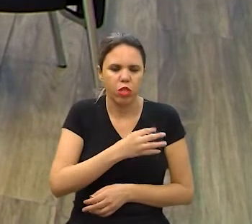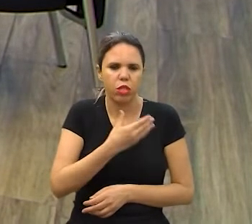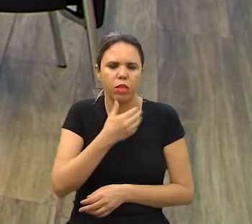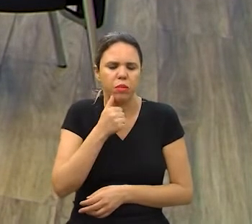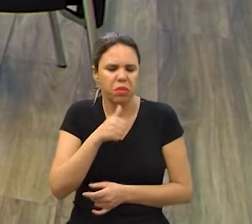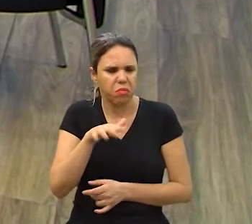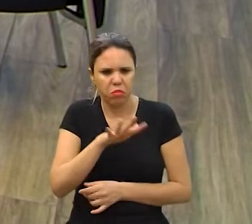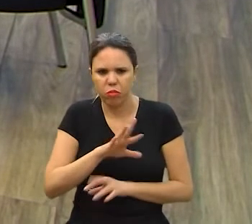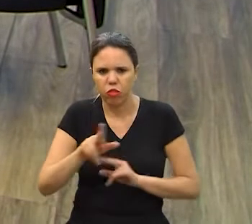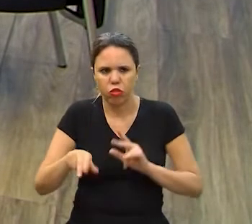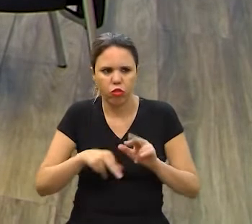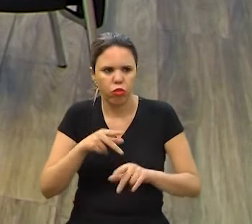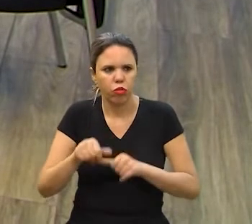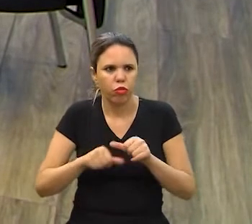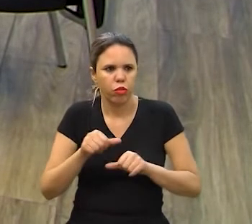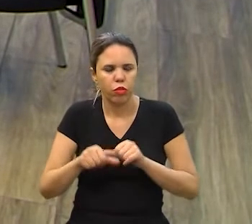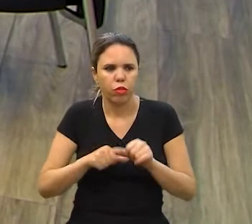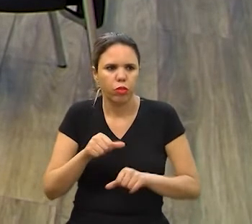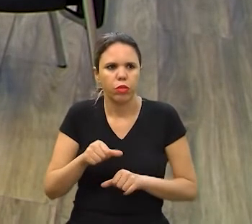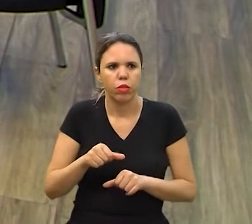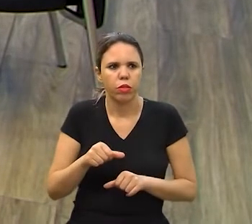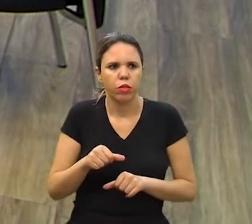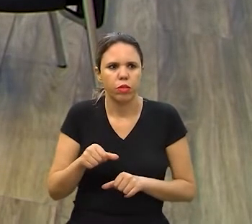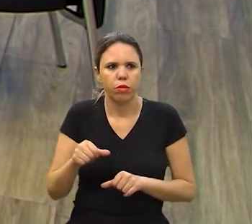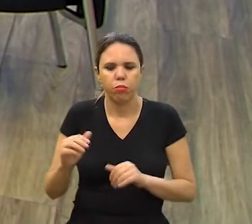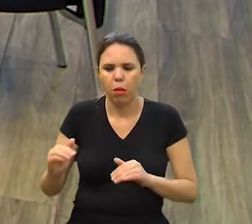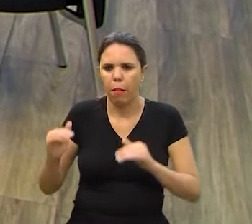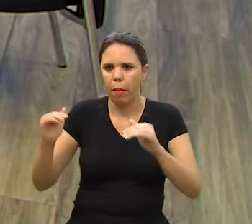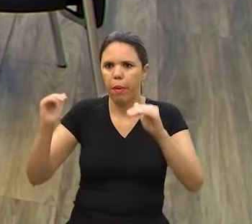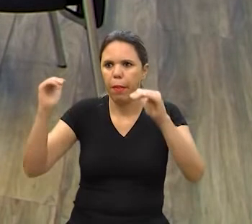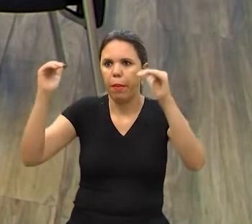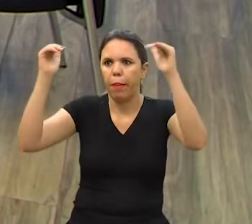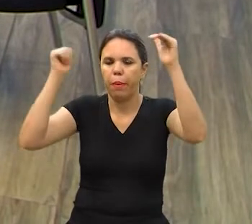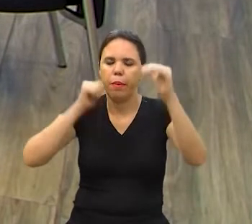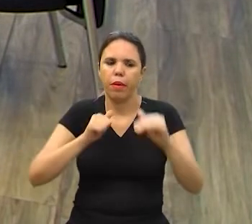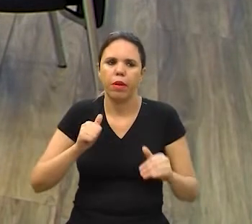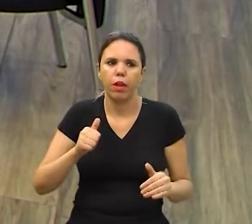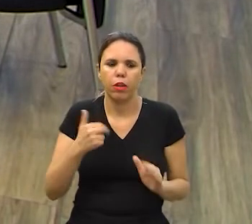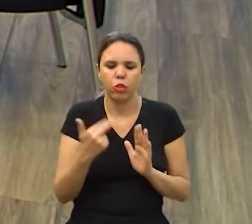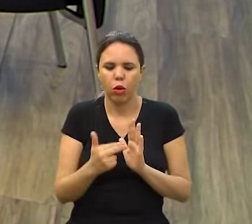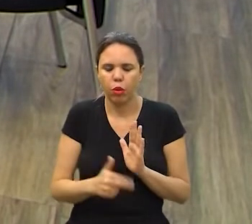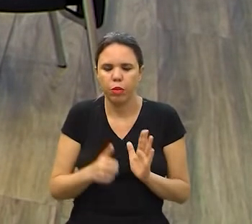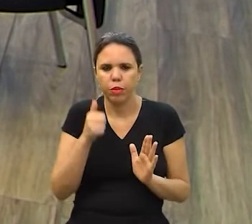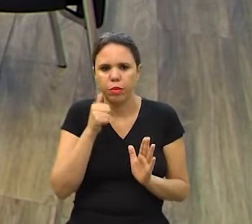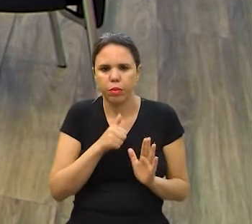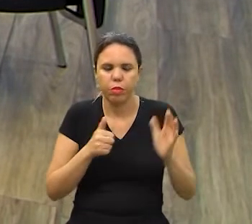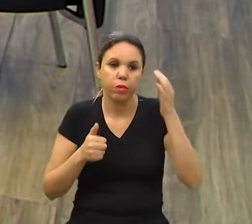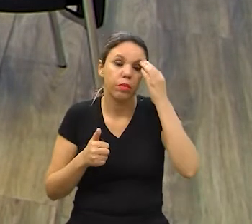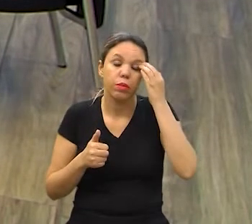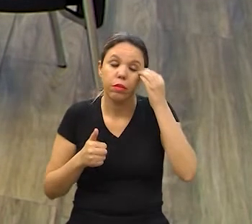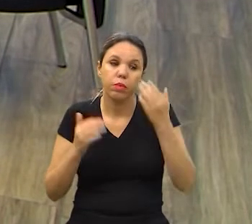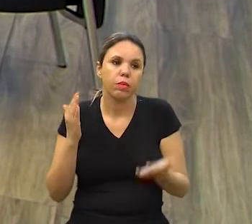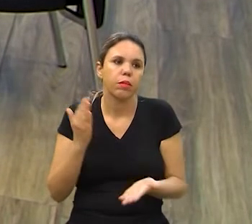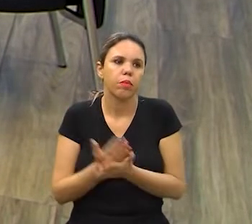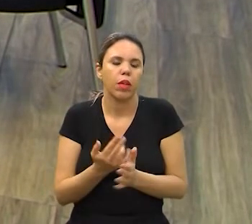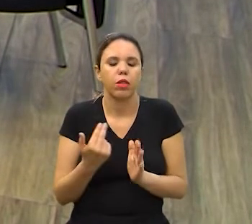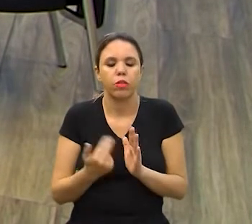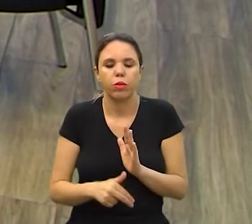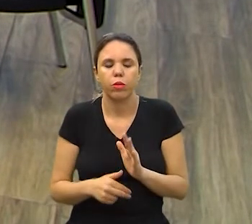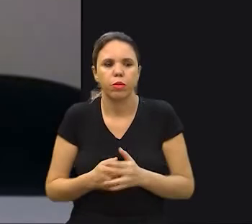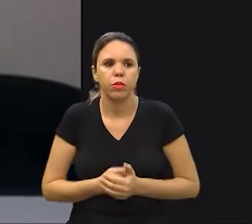feminino. Aí, de uma hora para outra, parou. Bezerra, Ferreira, são sobrenomes. Pare de